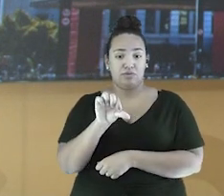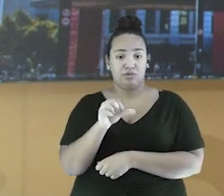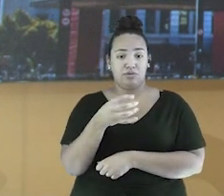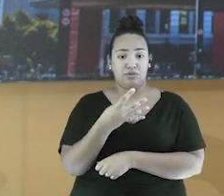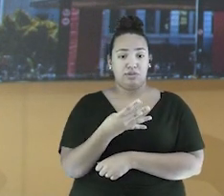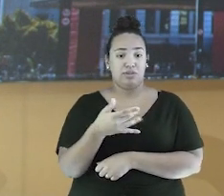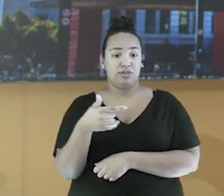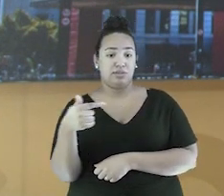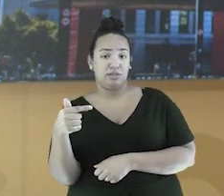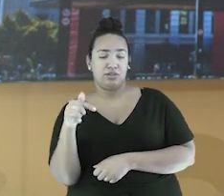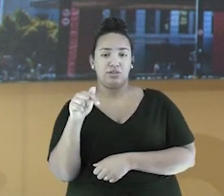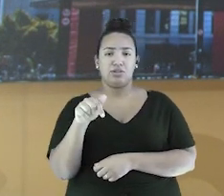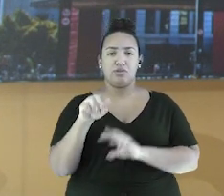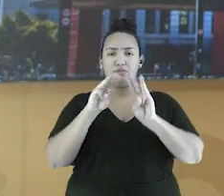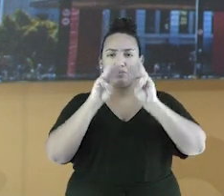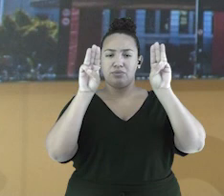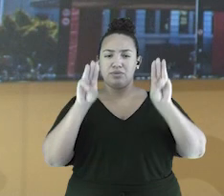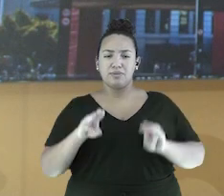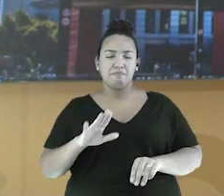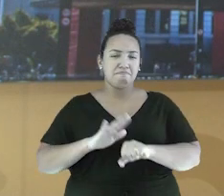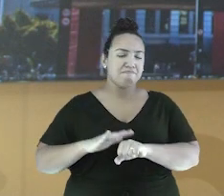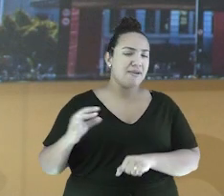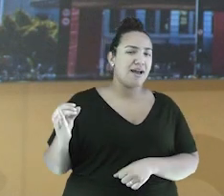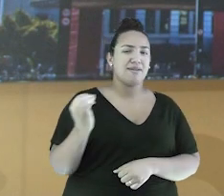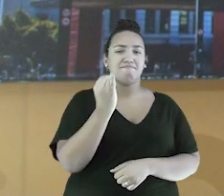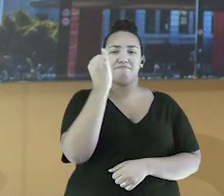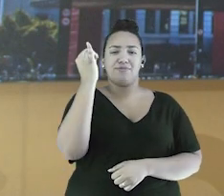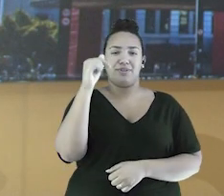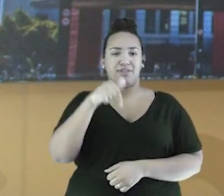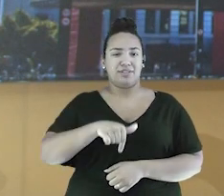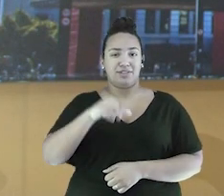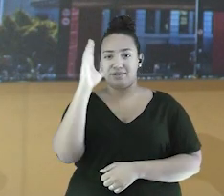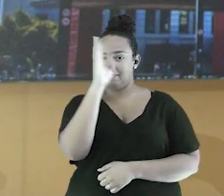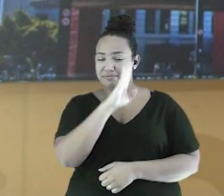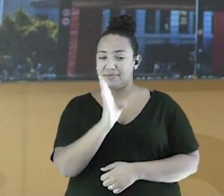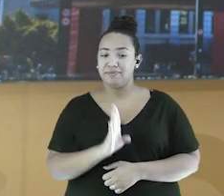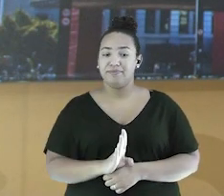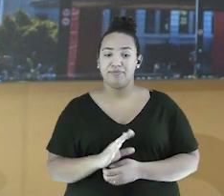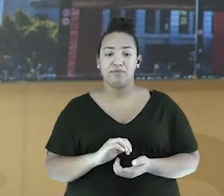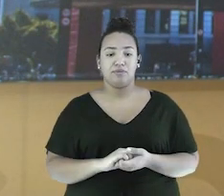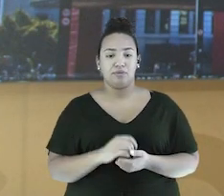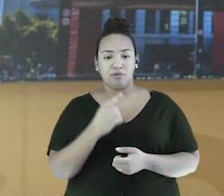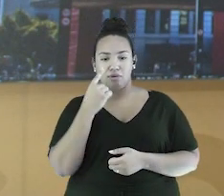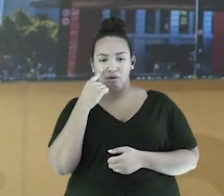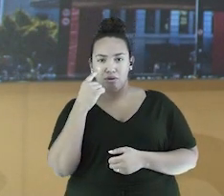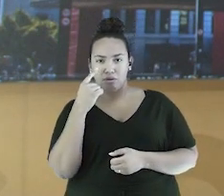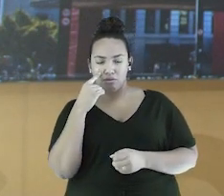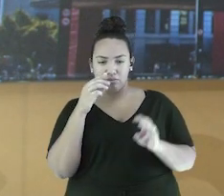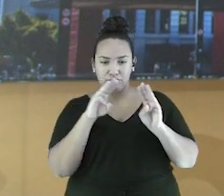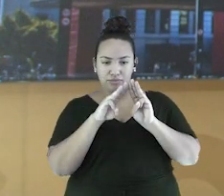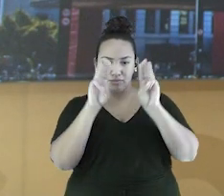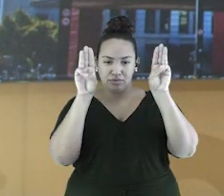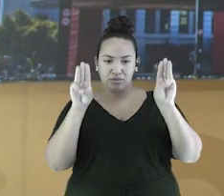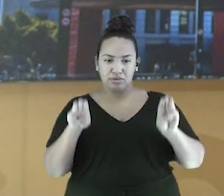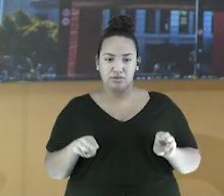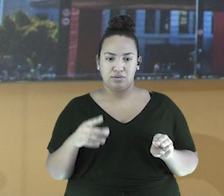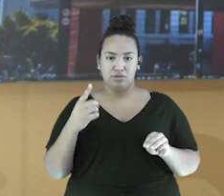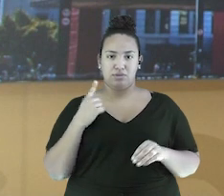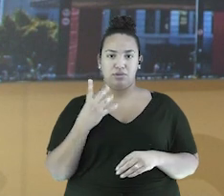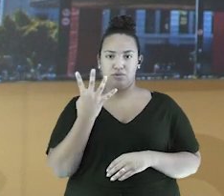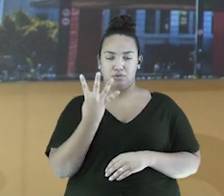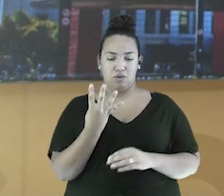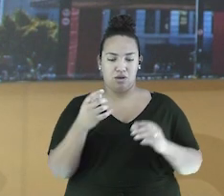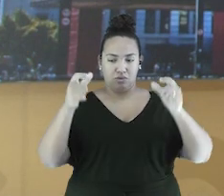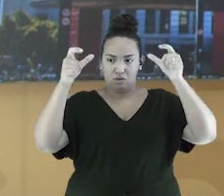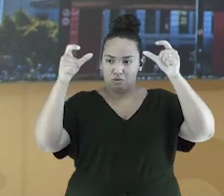tem sido um dos museus mais importantes do nosso país. Vocês podem notar que ele está suspenso por 4